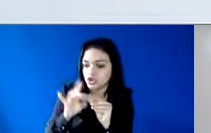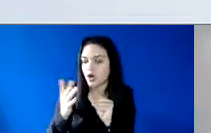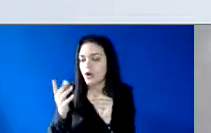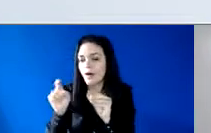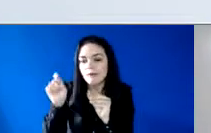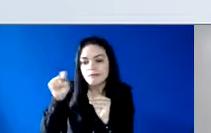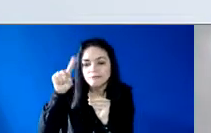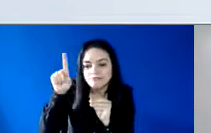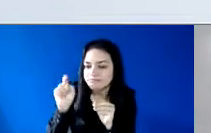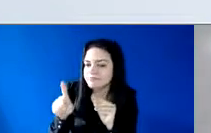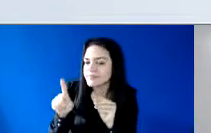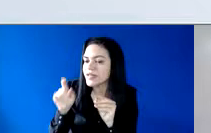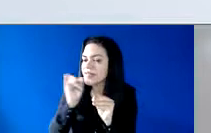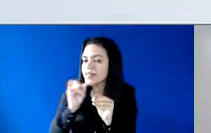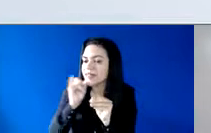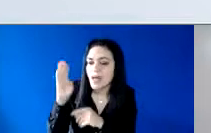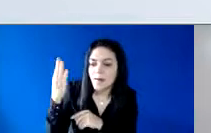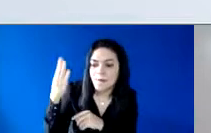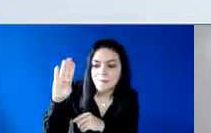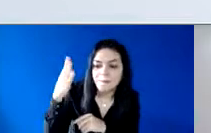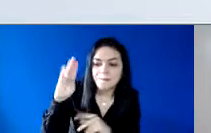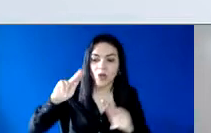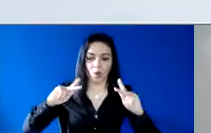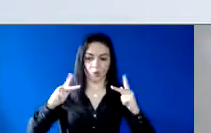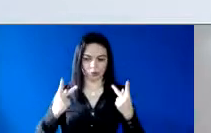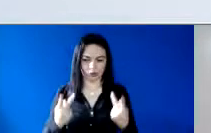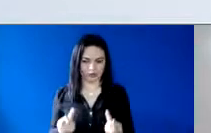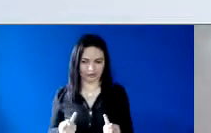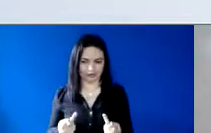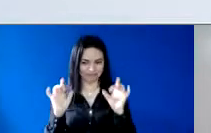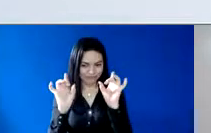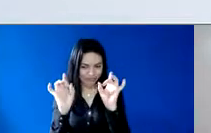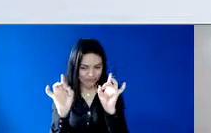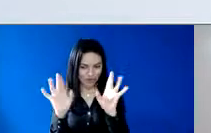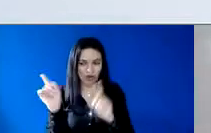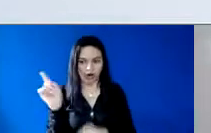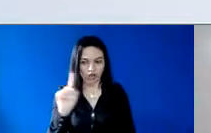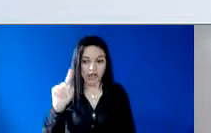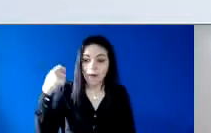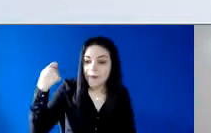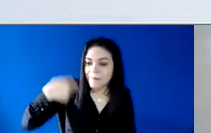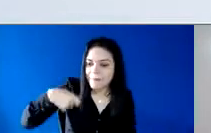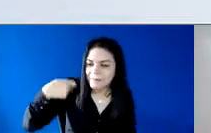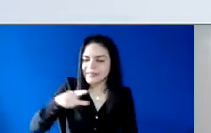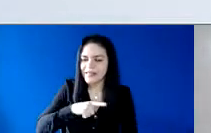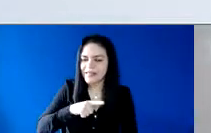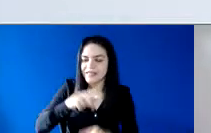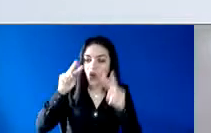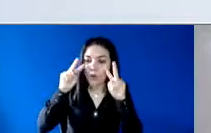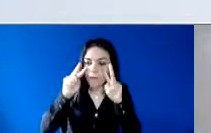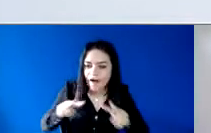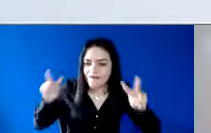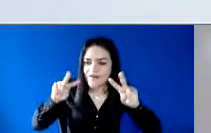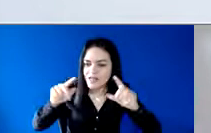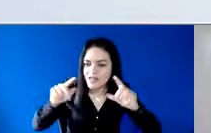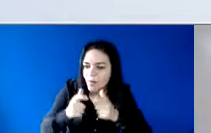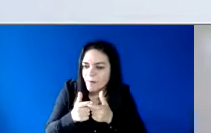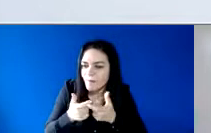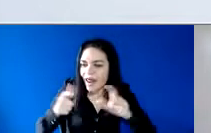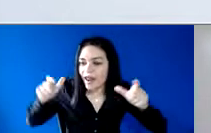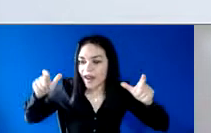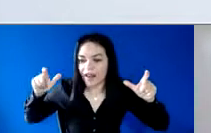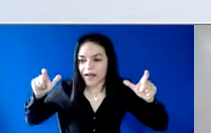questões, digamos assim, da biologia humana. A gente precisa ter uma visão um pouco mais ampliada. E esse talvez tenha